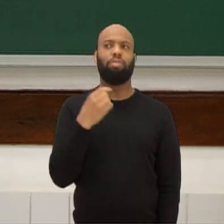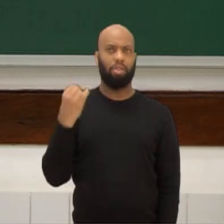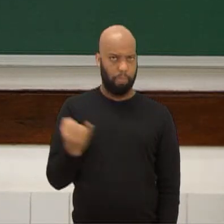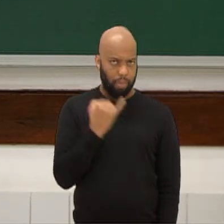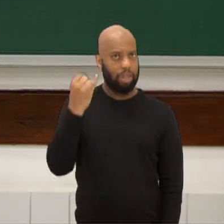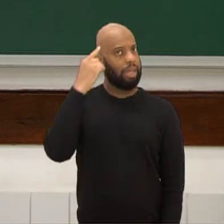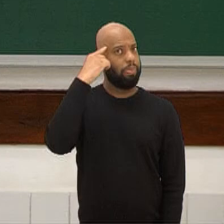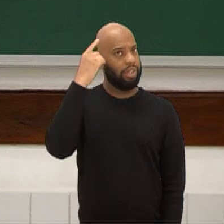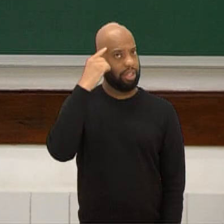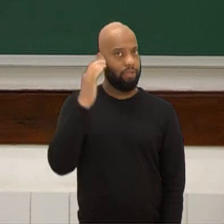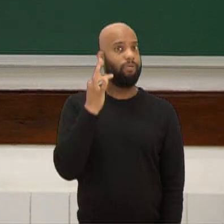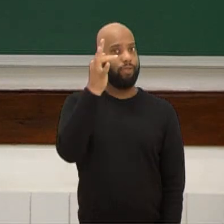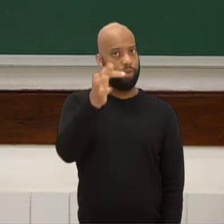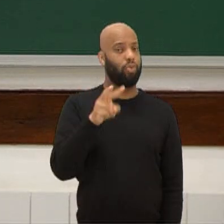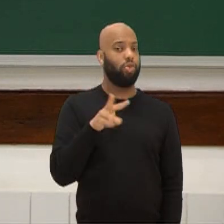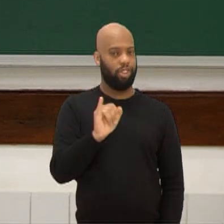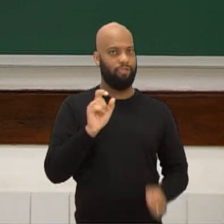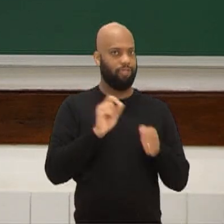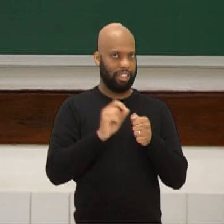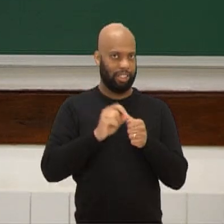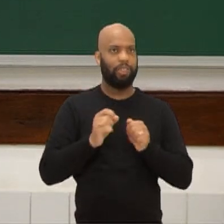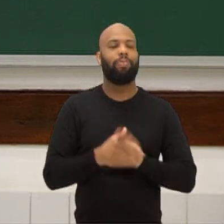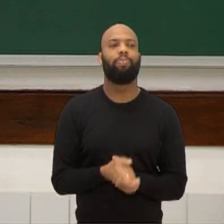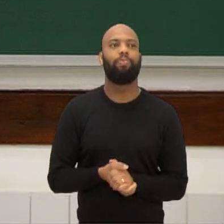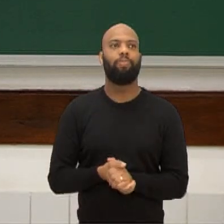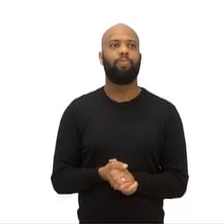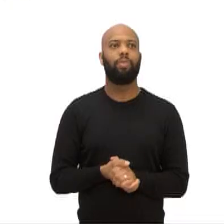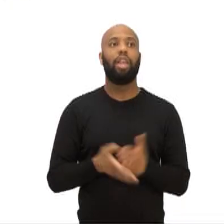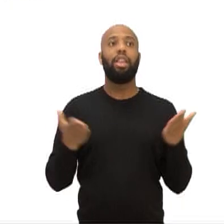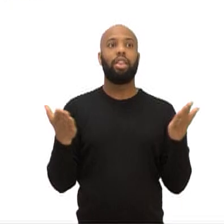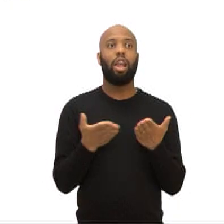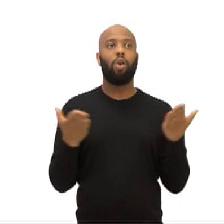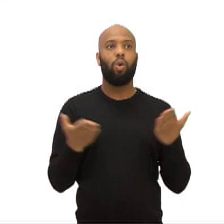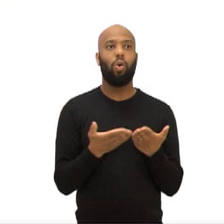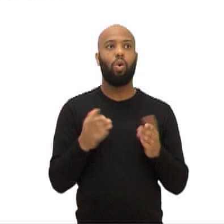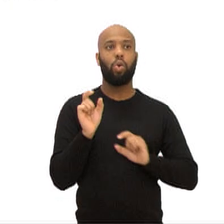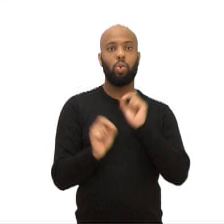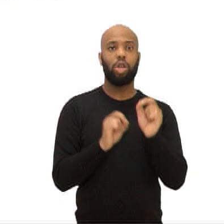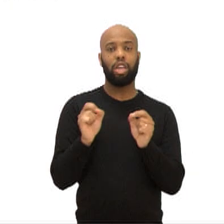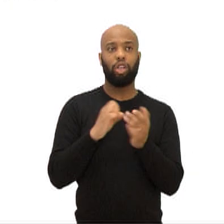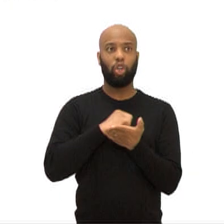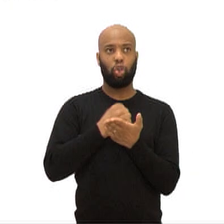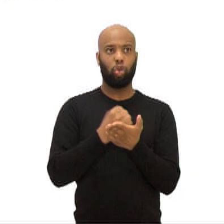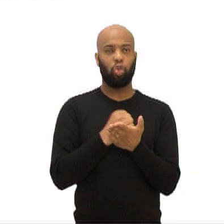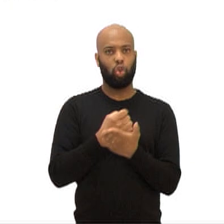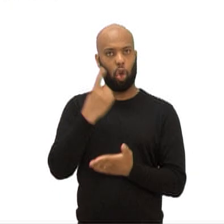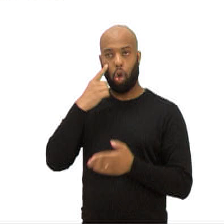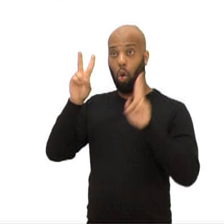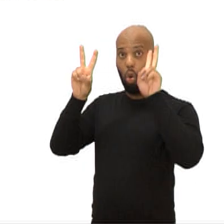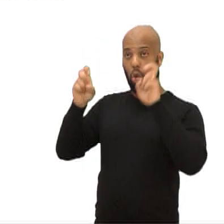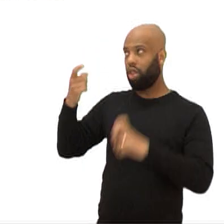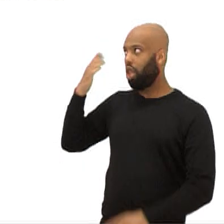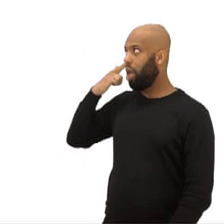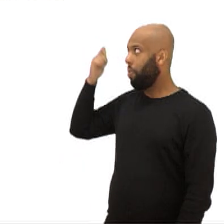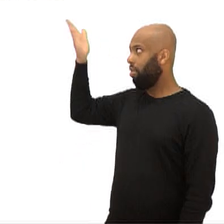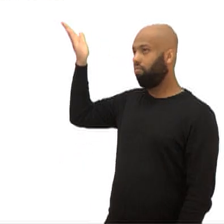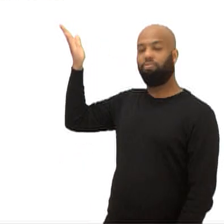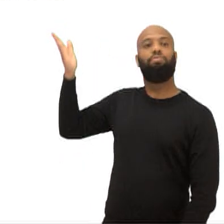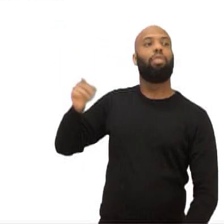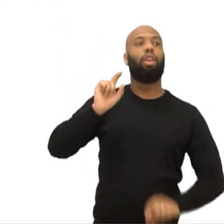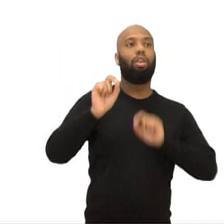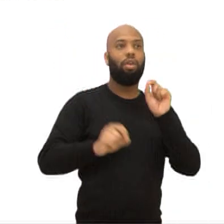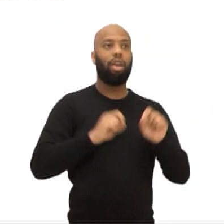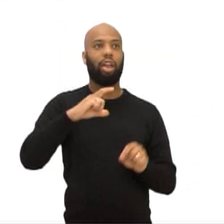pensando para as próximas aulas aí, não ficar perdido, né? Vamos falar um pouquinho dos jogos funambulescos, né? São baseados